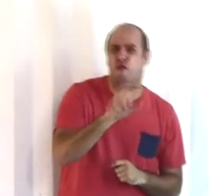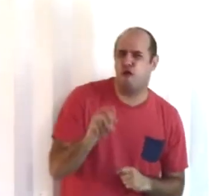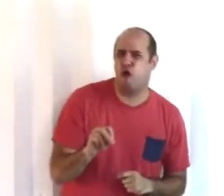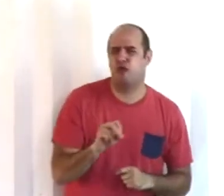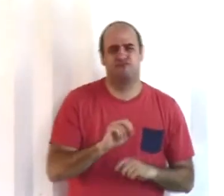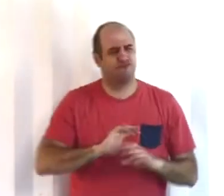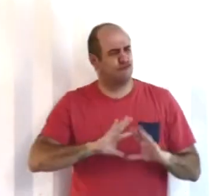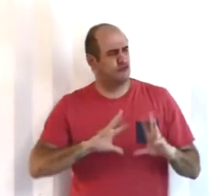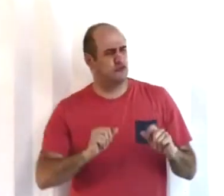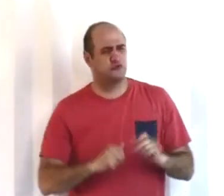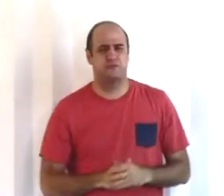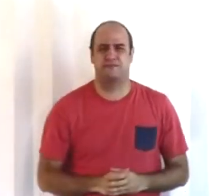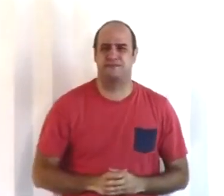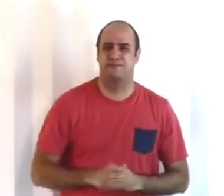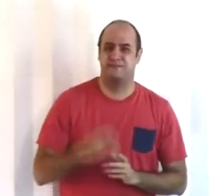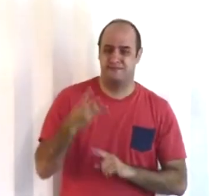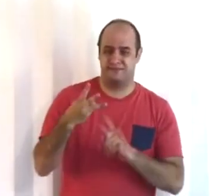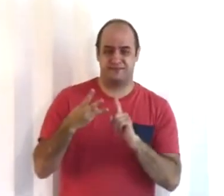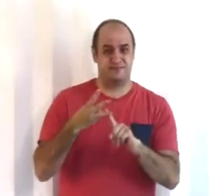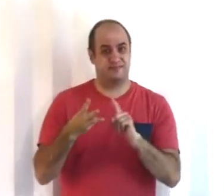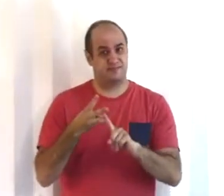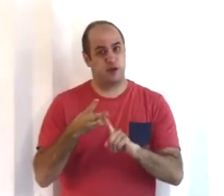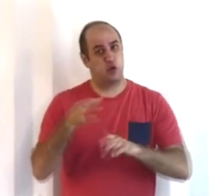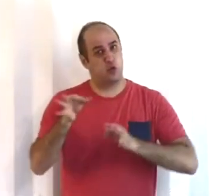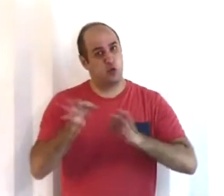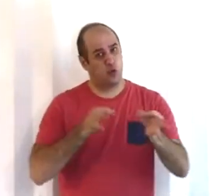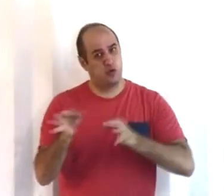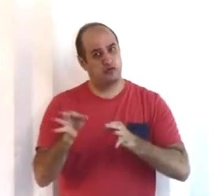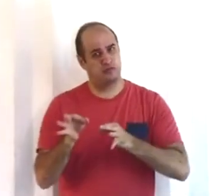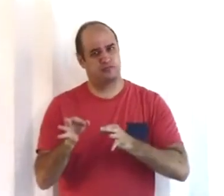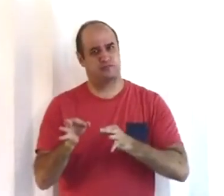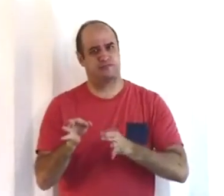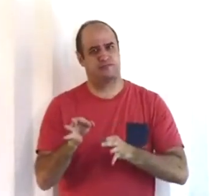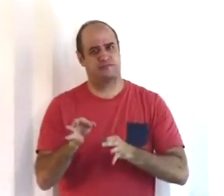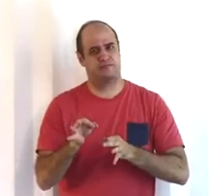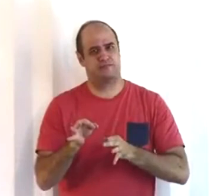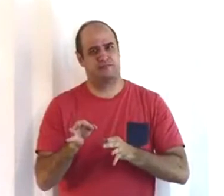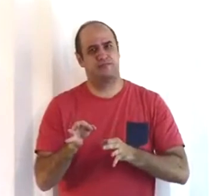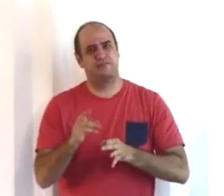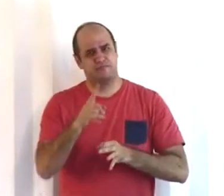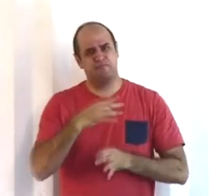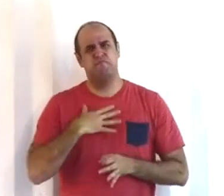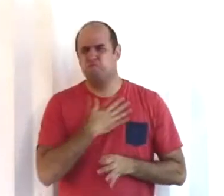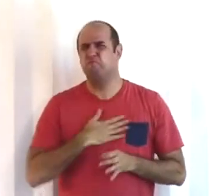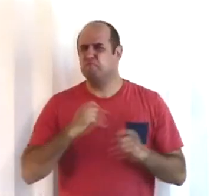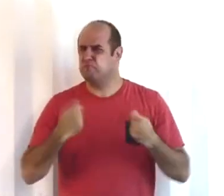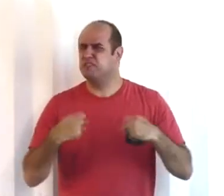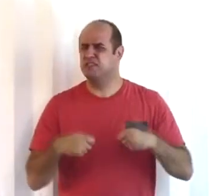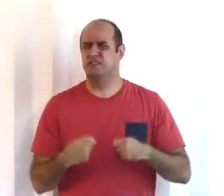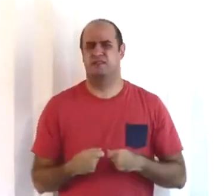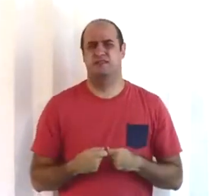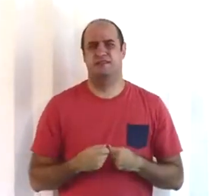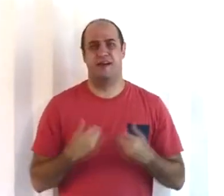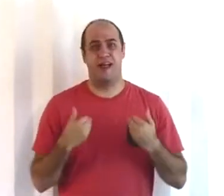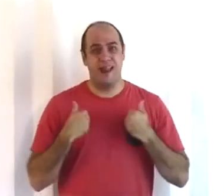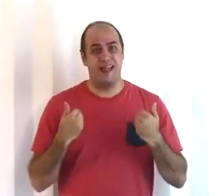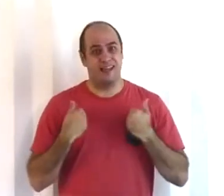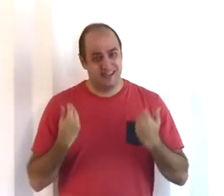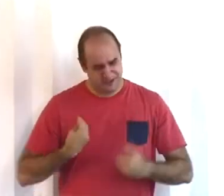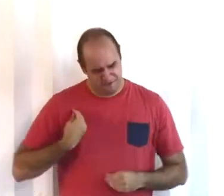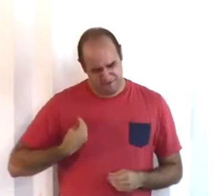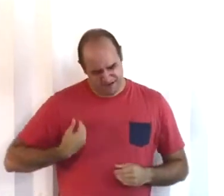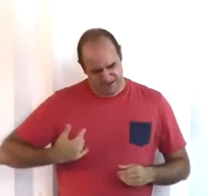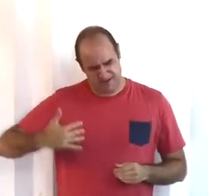E a terceira é uma exortação. Viva satisfeito, viva contente, viva